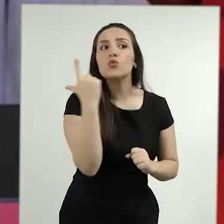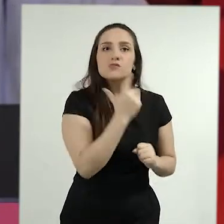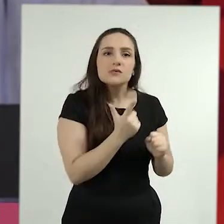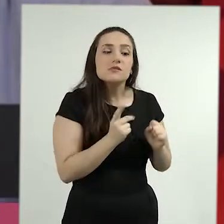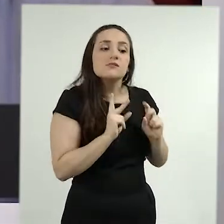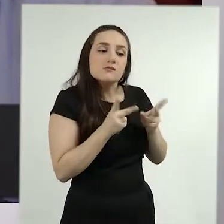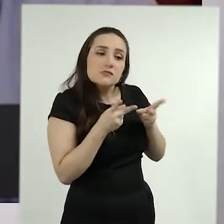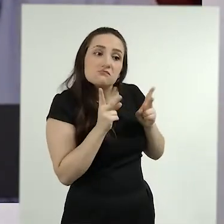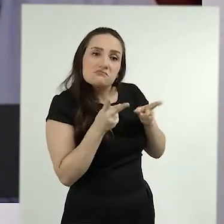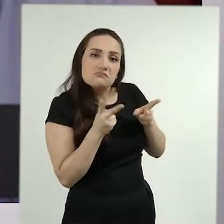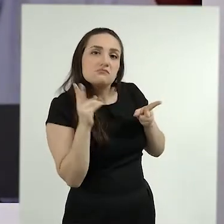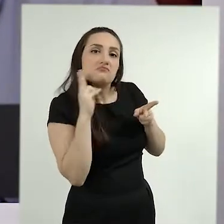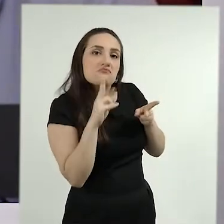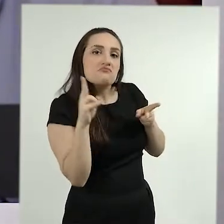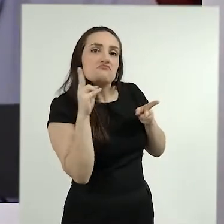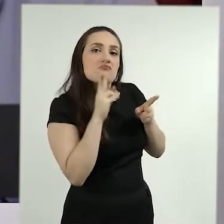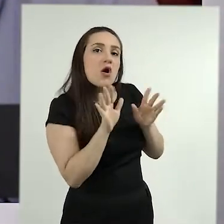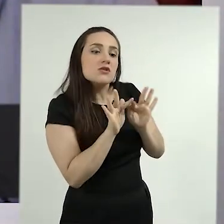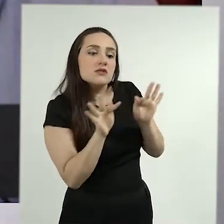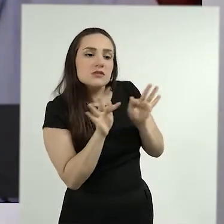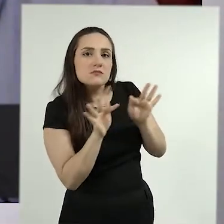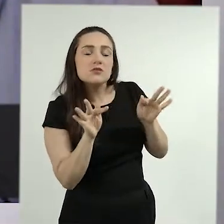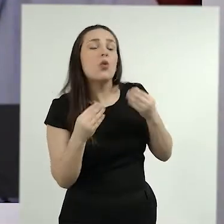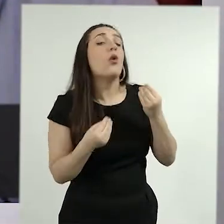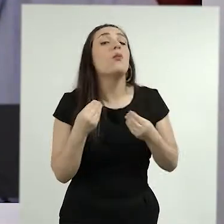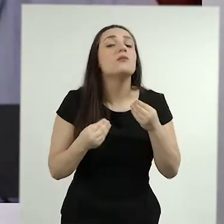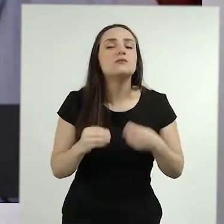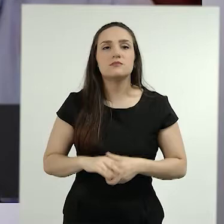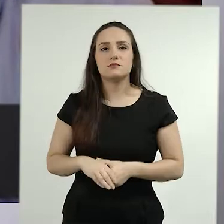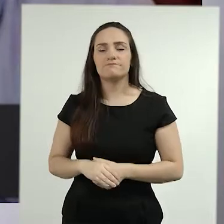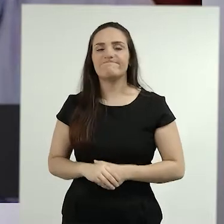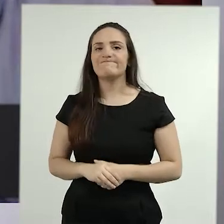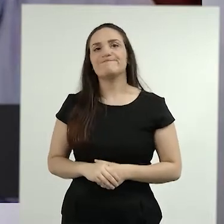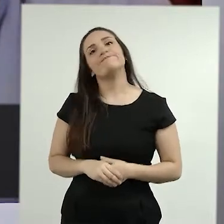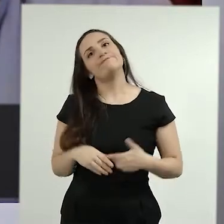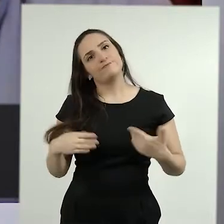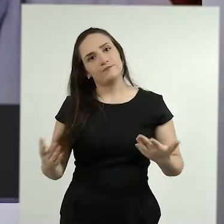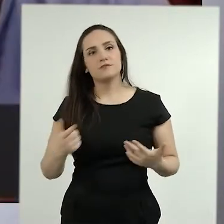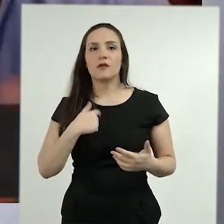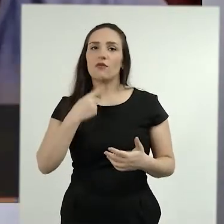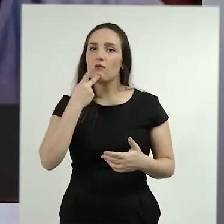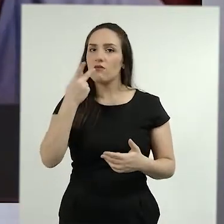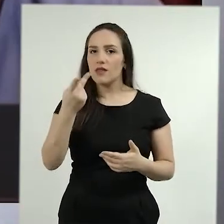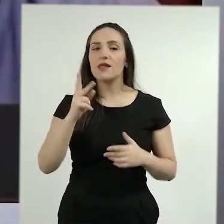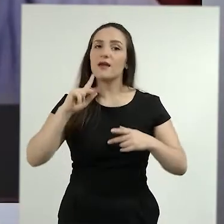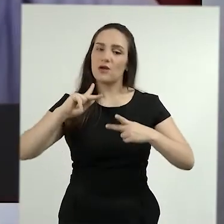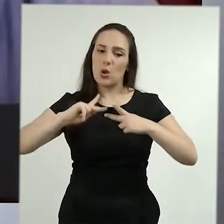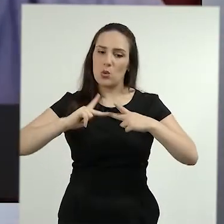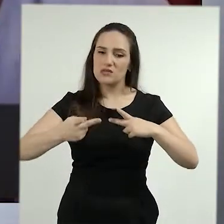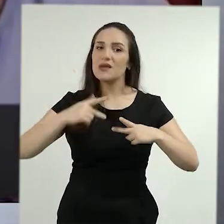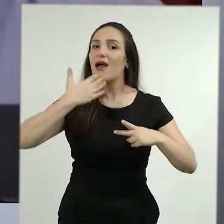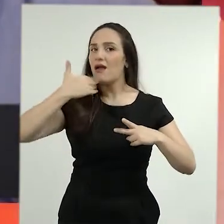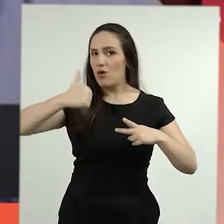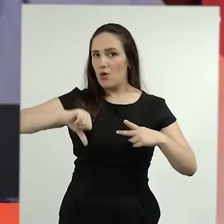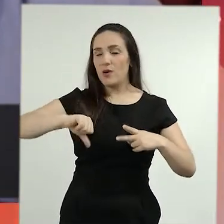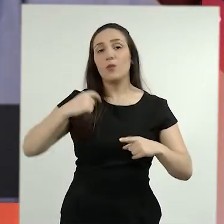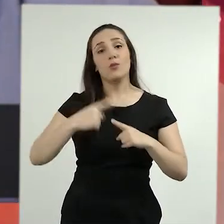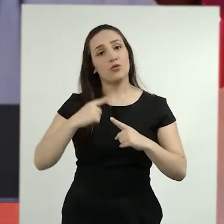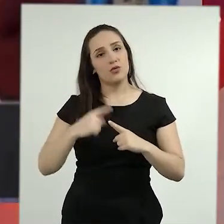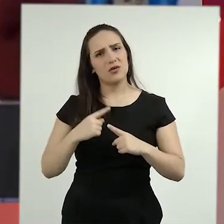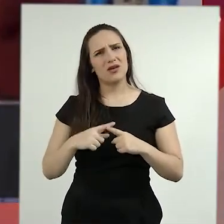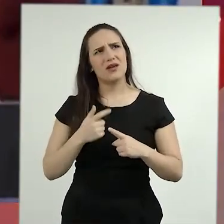econômica, ou, de certa forma, deu para encaminhar alguma coisa? Não, Lívia, deu, né? A gente estava falando sobre essas consequências,